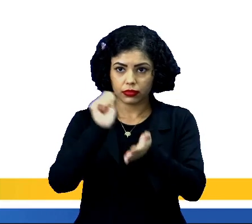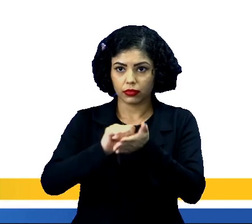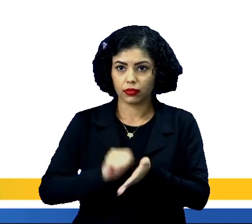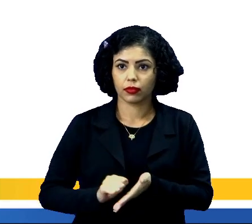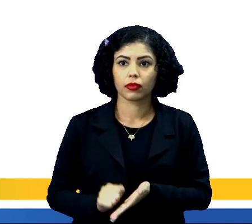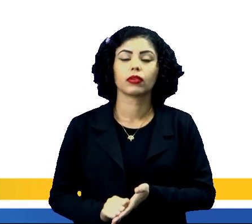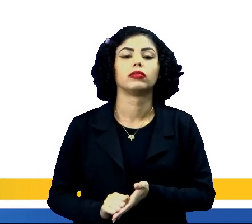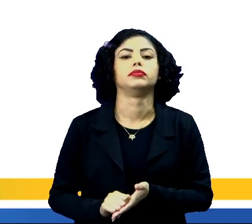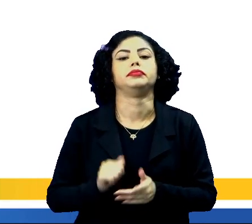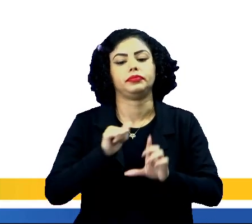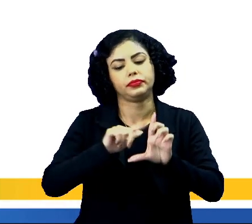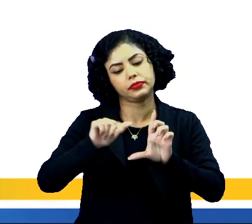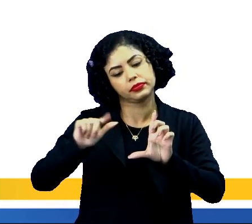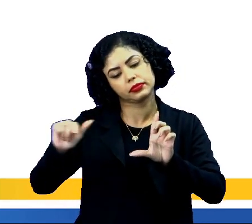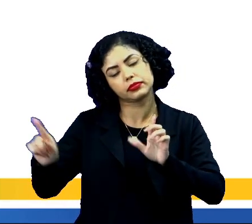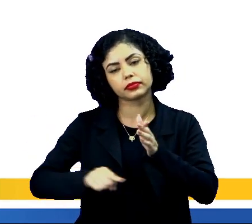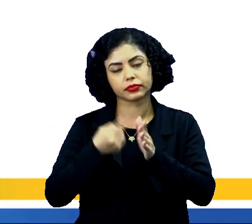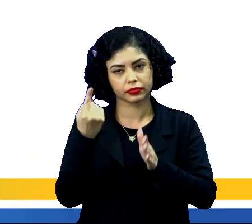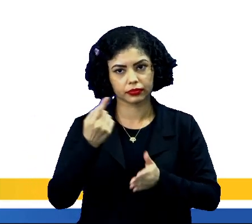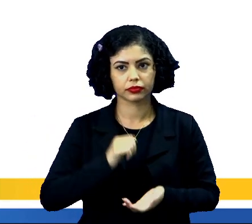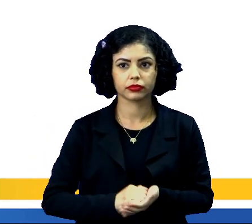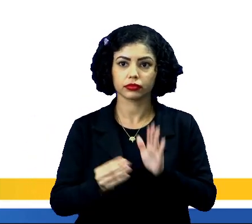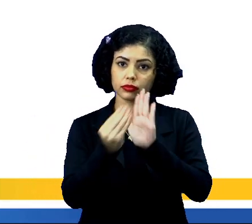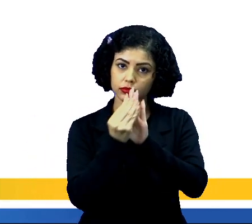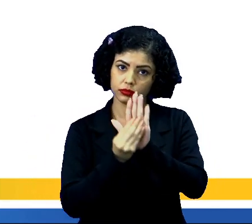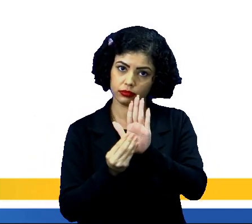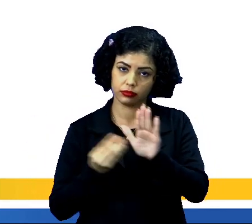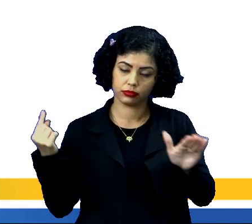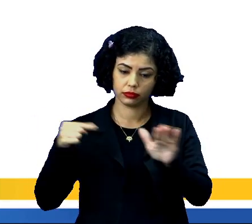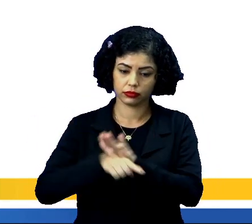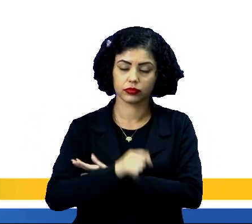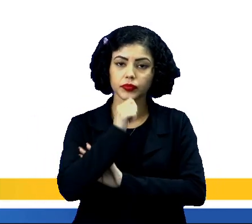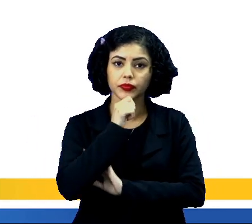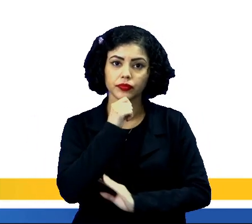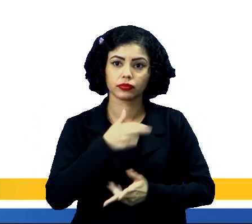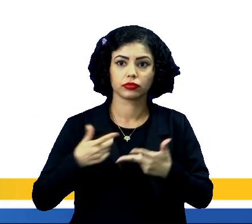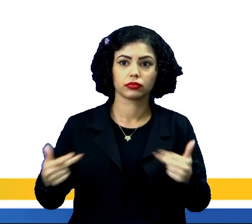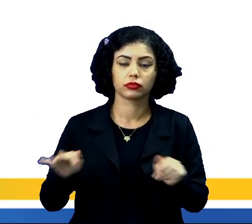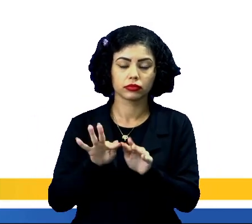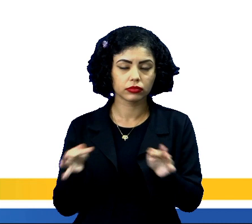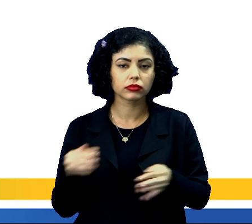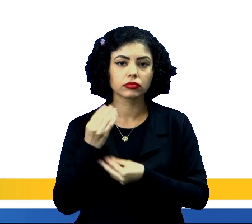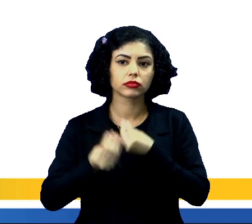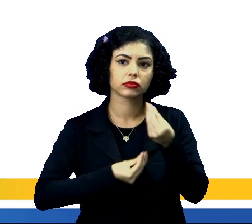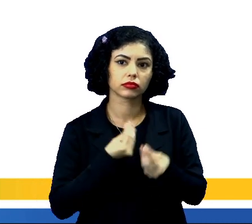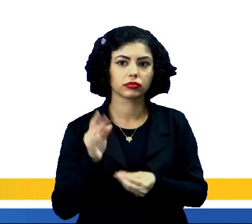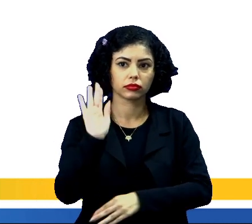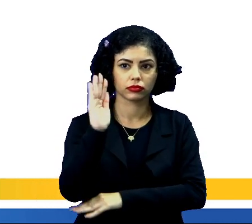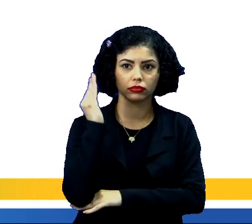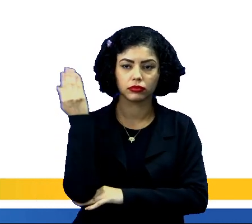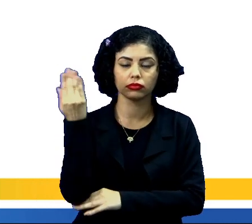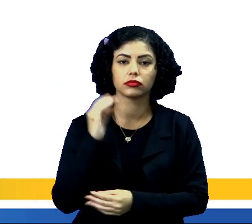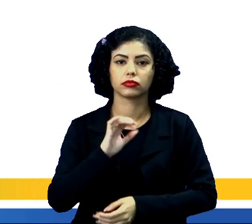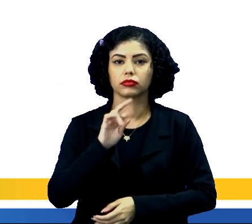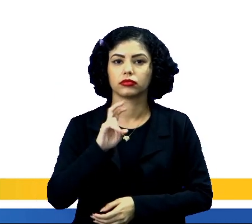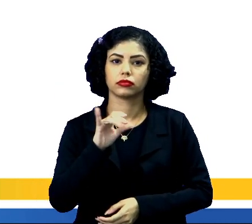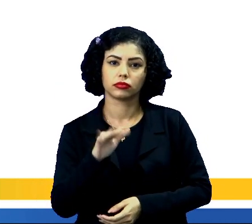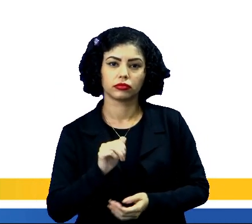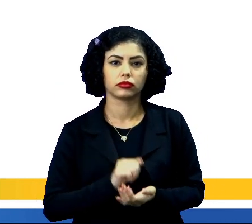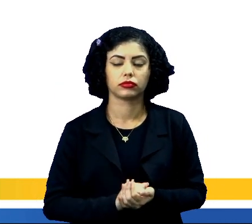escritos gráficos. Em um primeiro momento, os dados eram inseridos em objetos simples, como madeira,